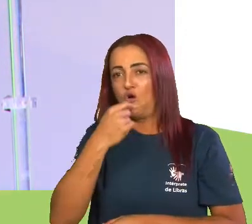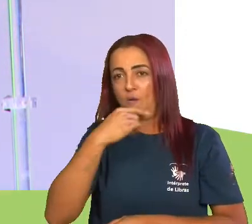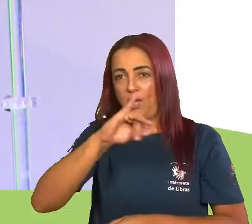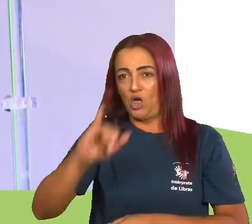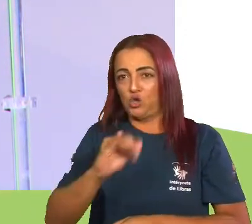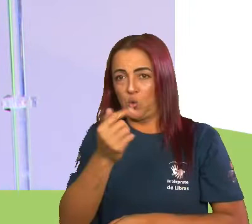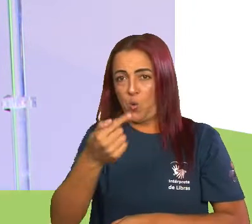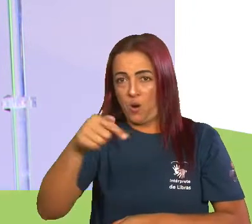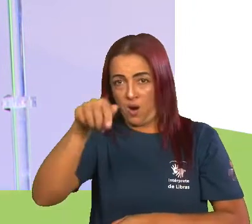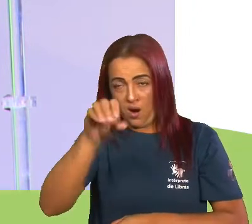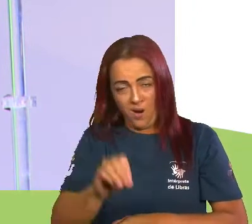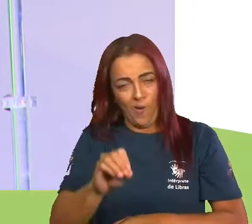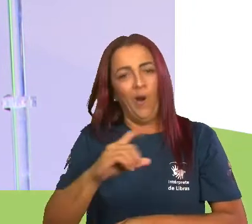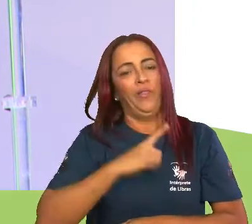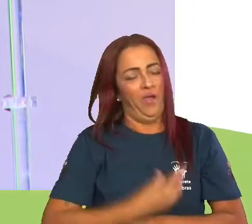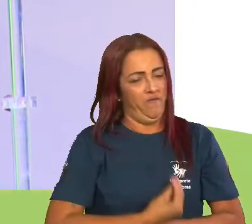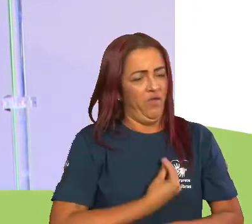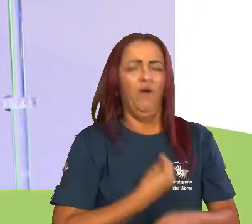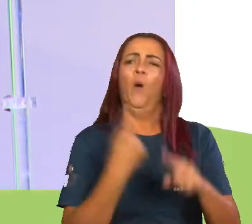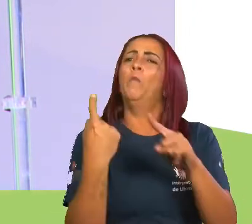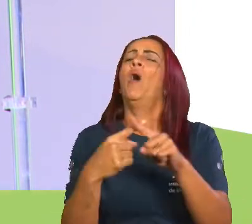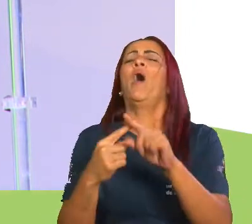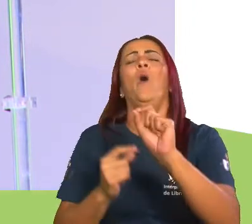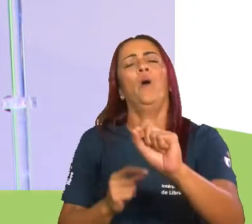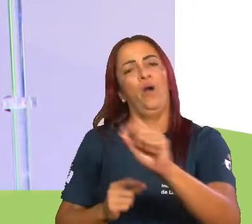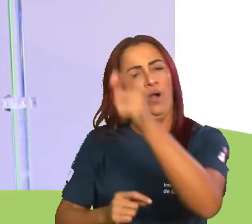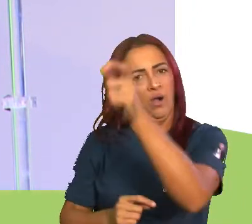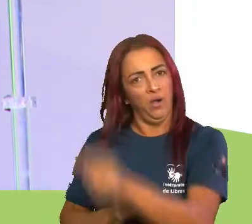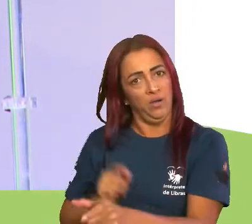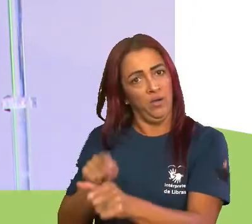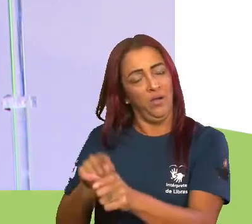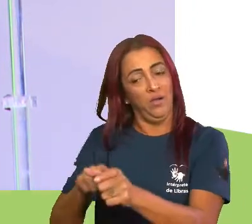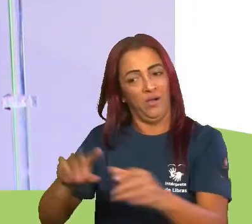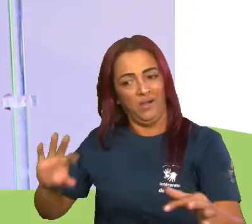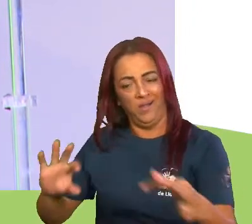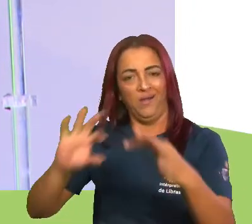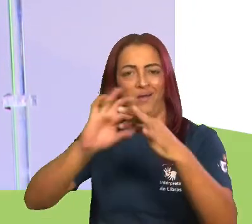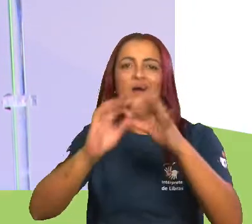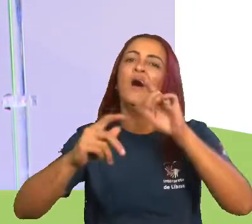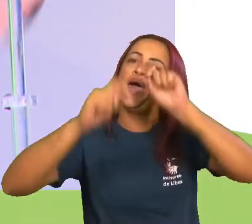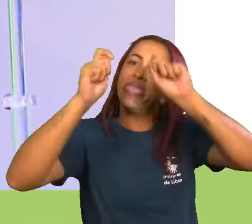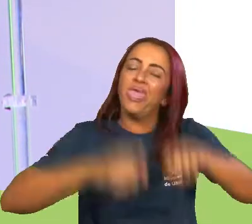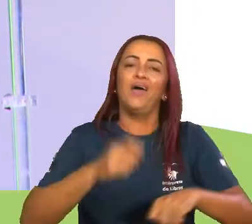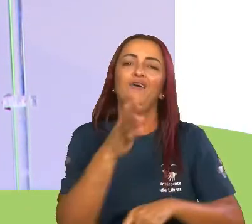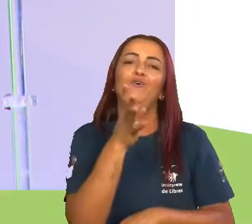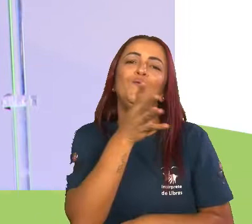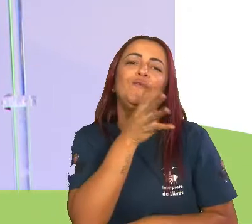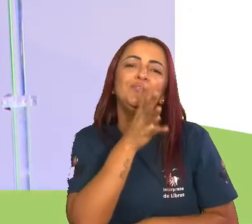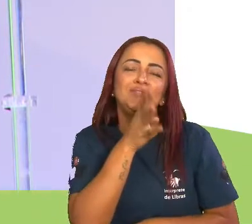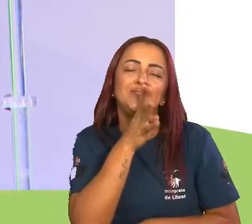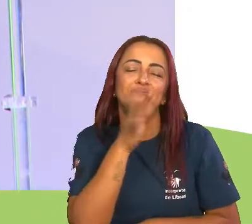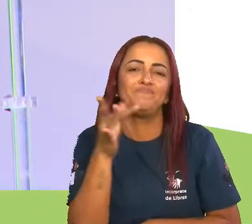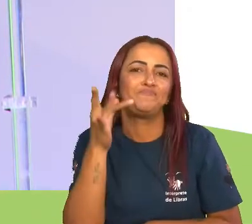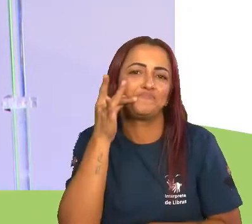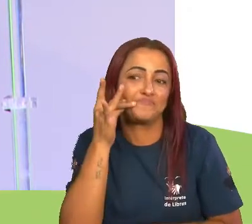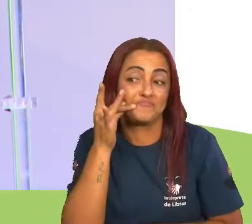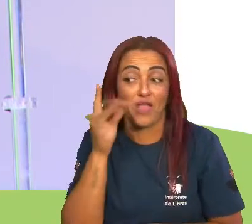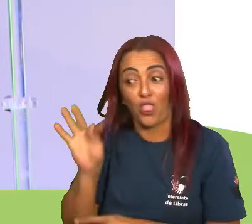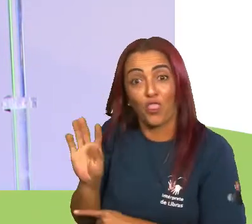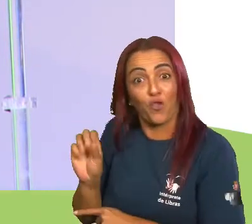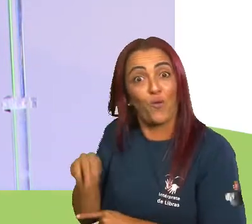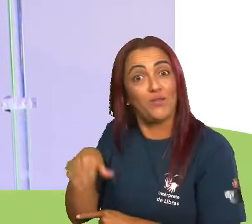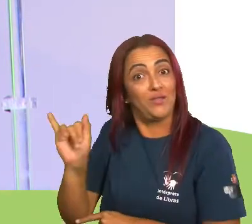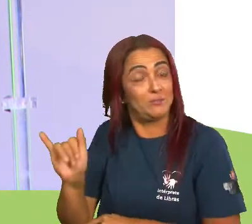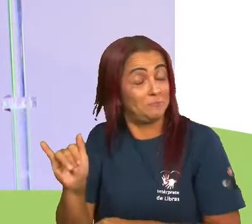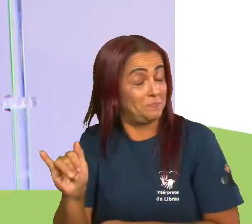aqui em cima, porque o João, ele foi a ponte para que eu pudesse conhecer pessoalmente o Tony.